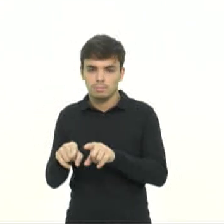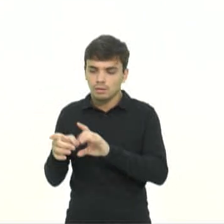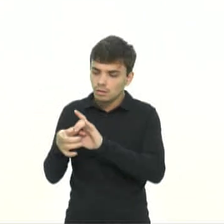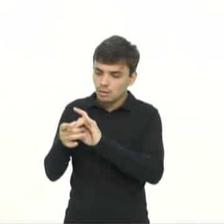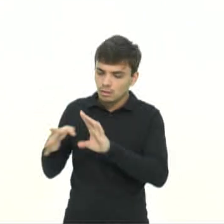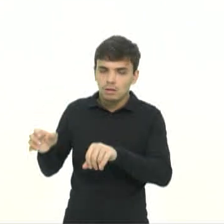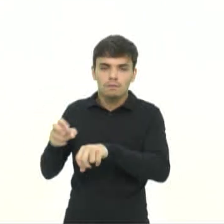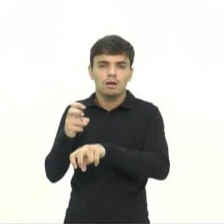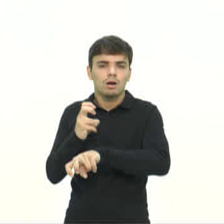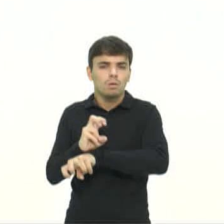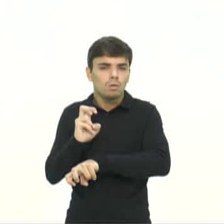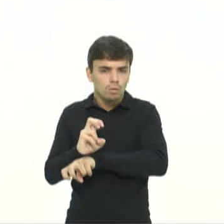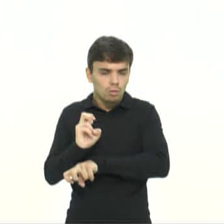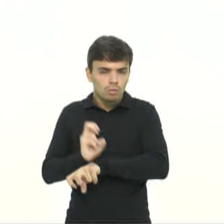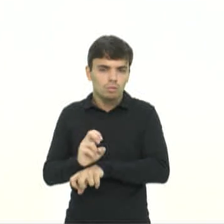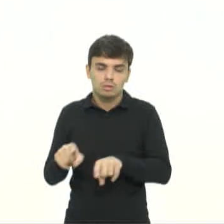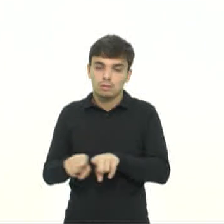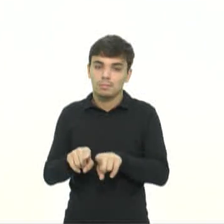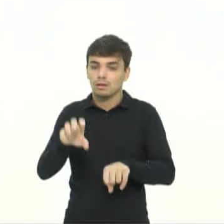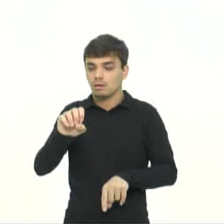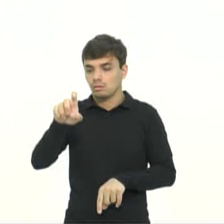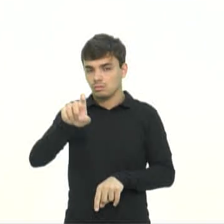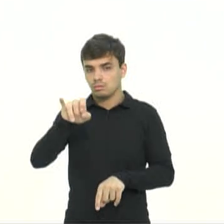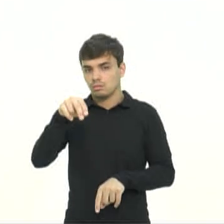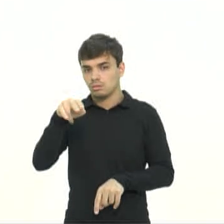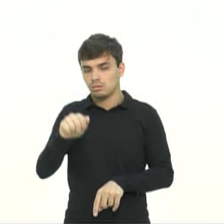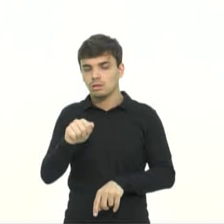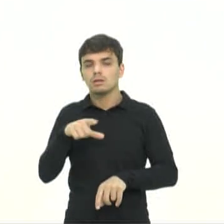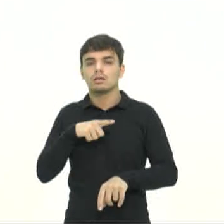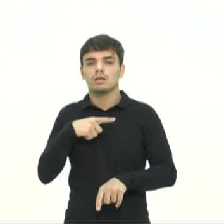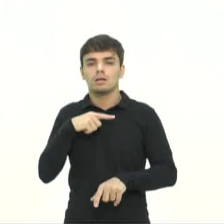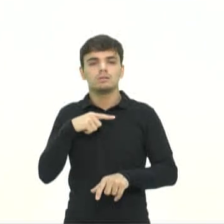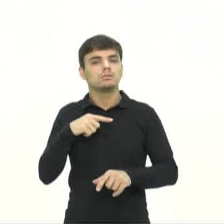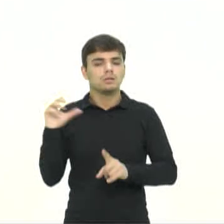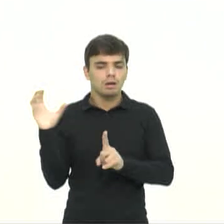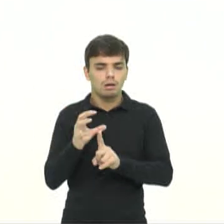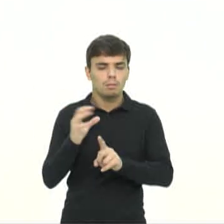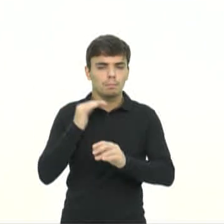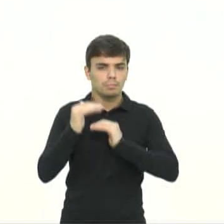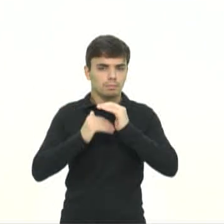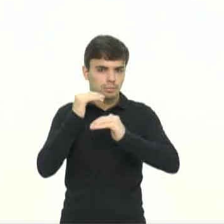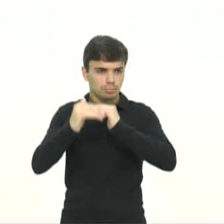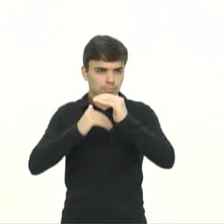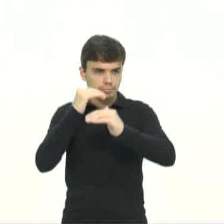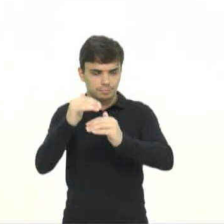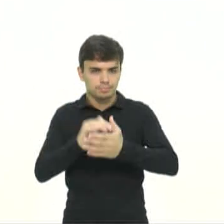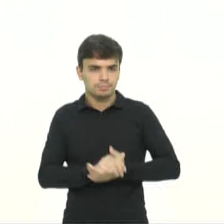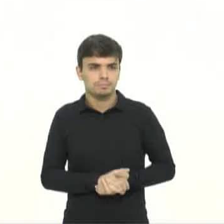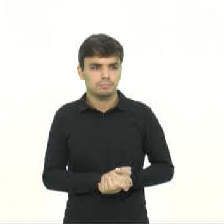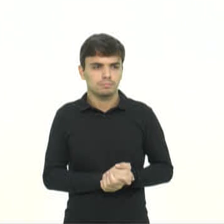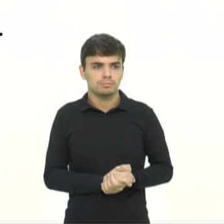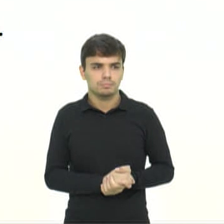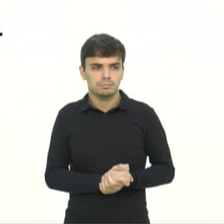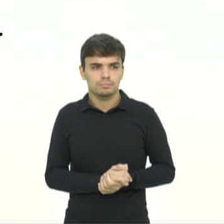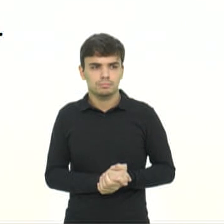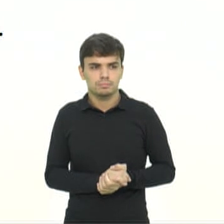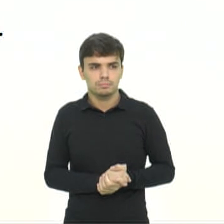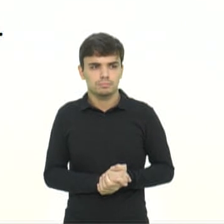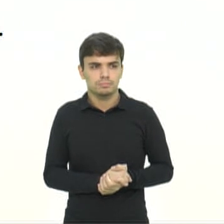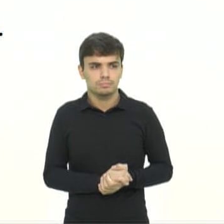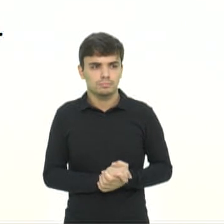produzem auxinas, substâncias que estimulam diretamente o crescimento do tomateiro. Aí está dizendo de onde que ele retirou o texto,